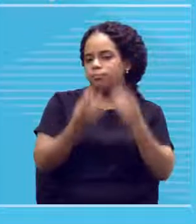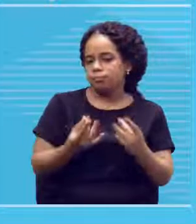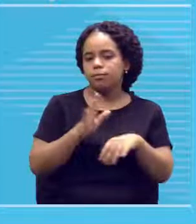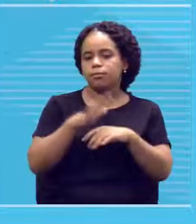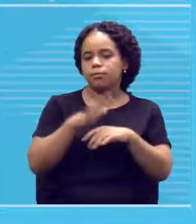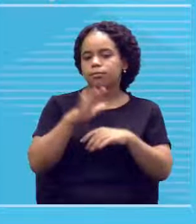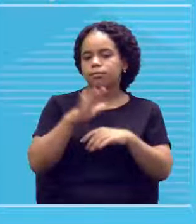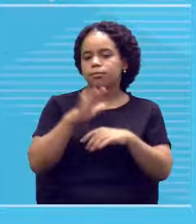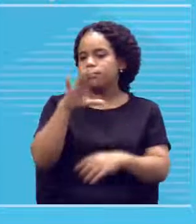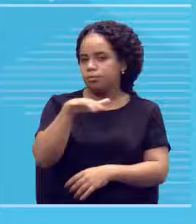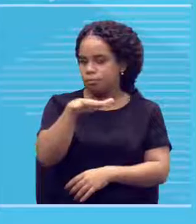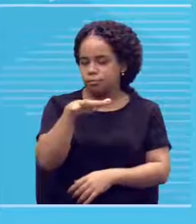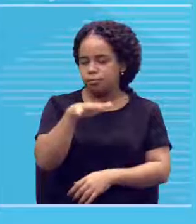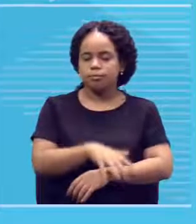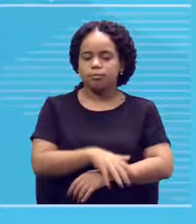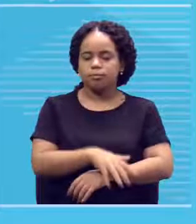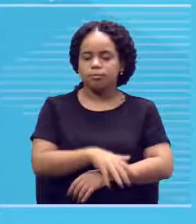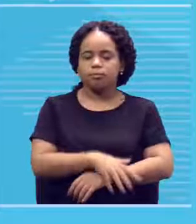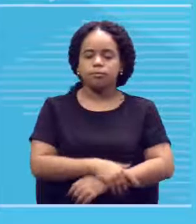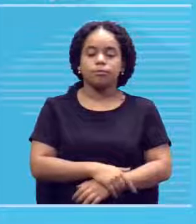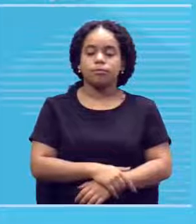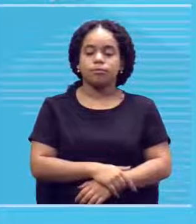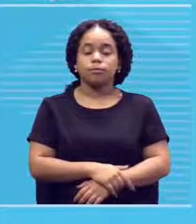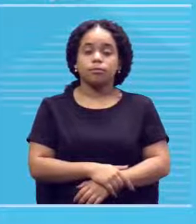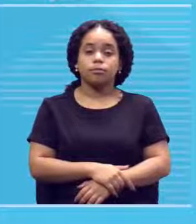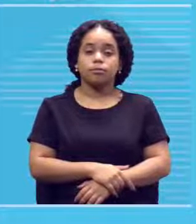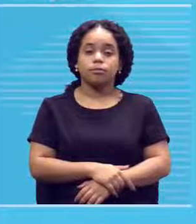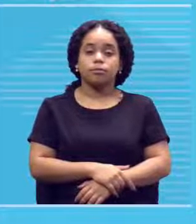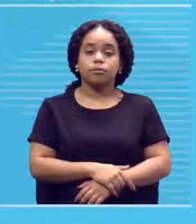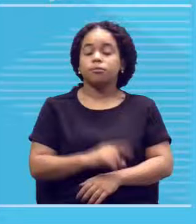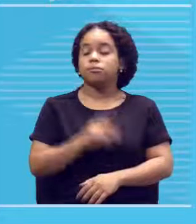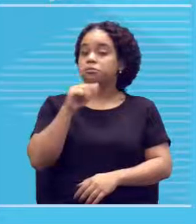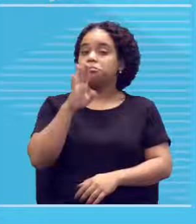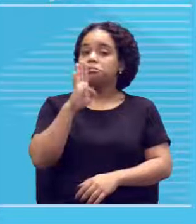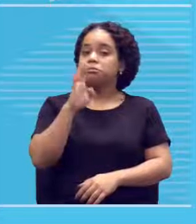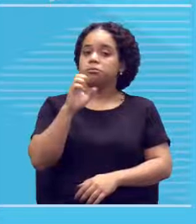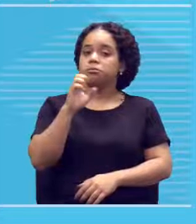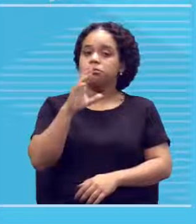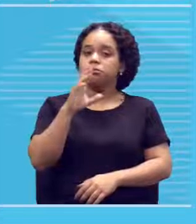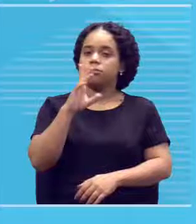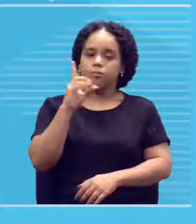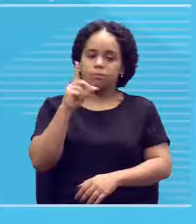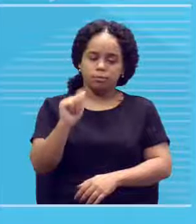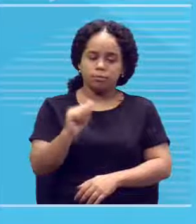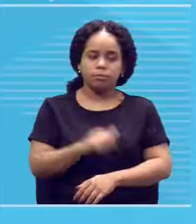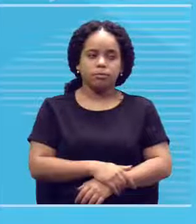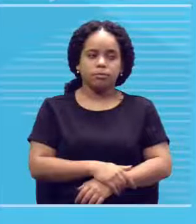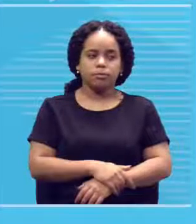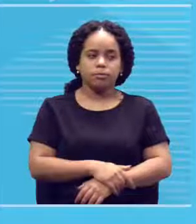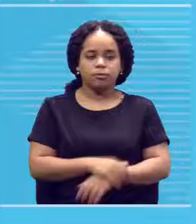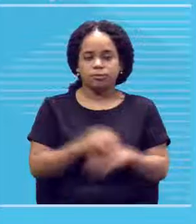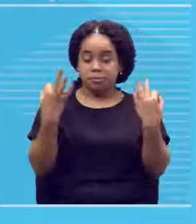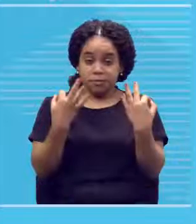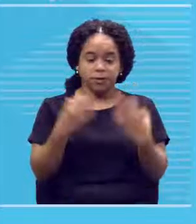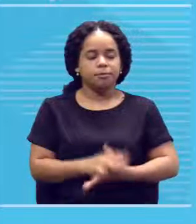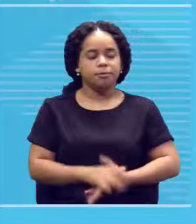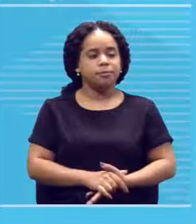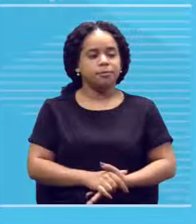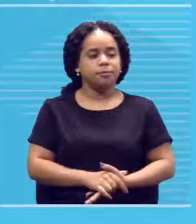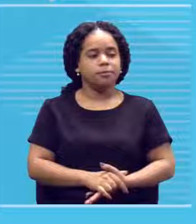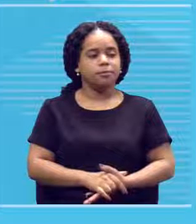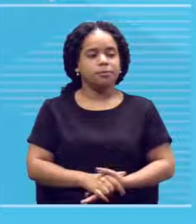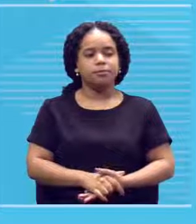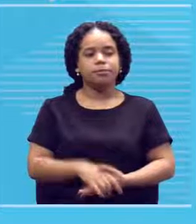é mais geral E no caso bebida o defeito perfeito'